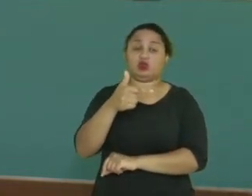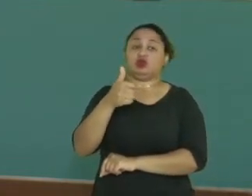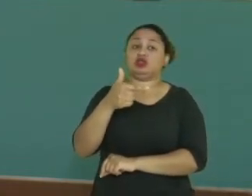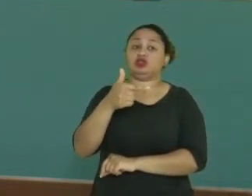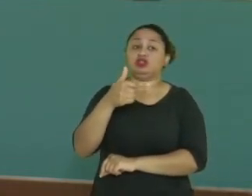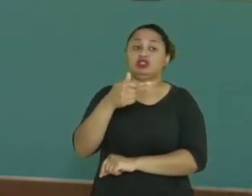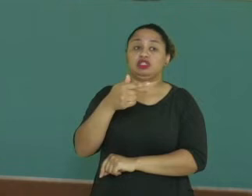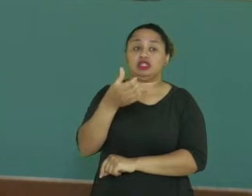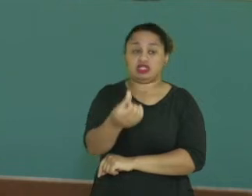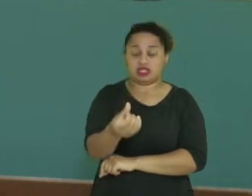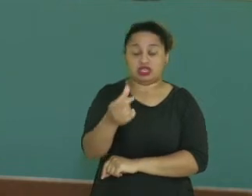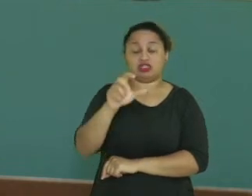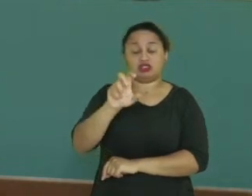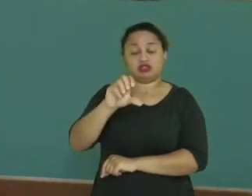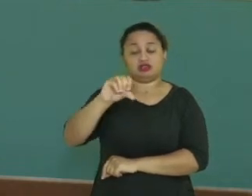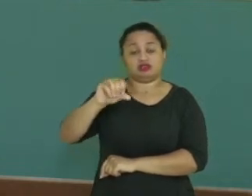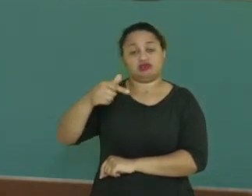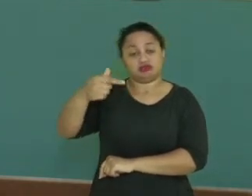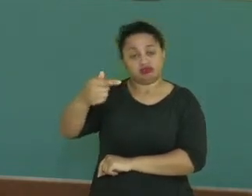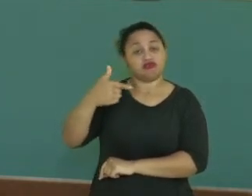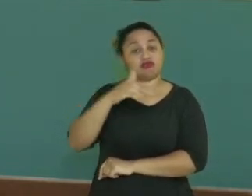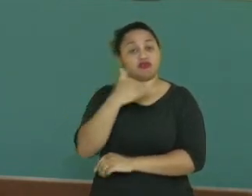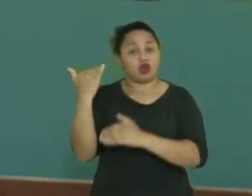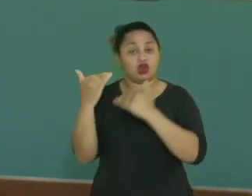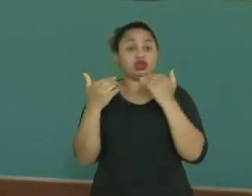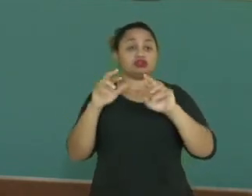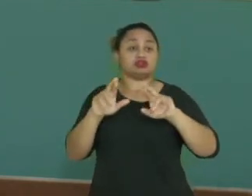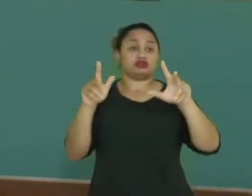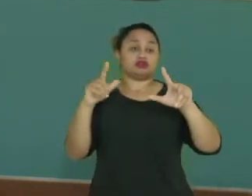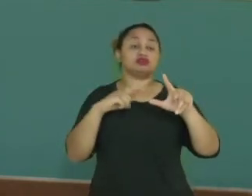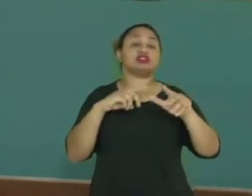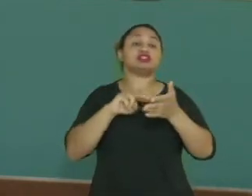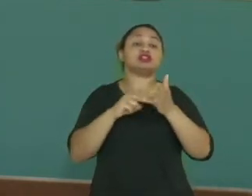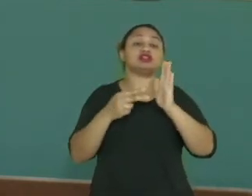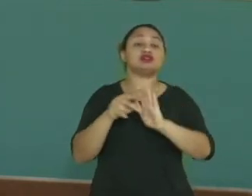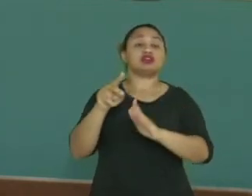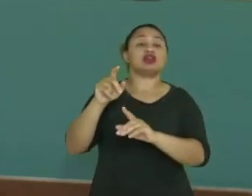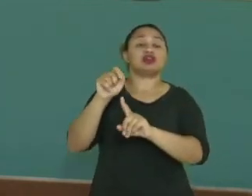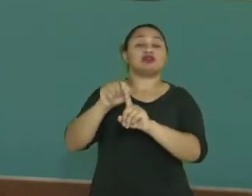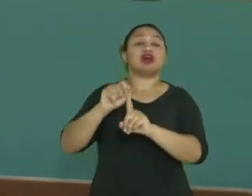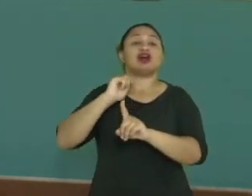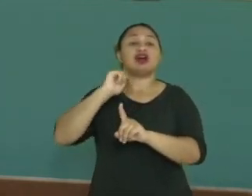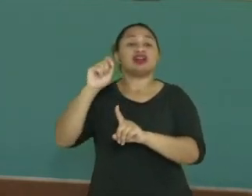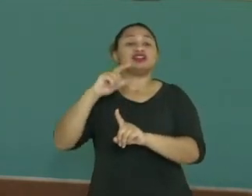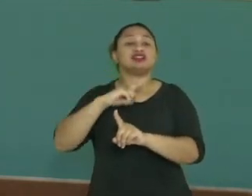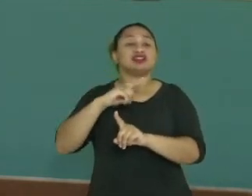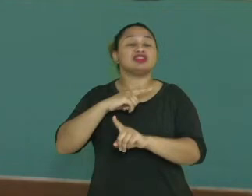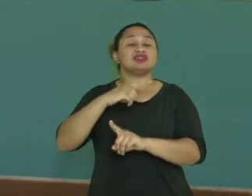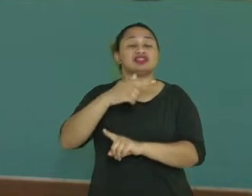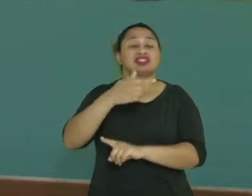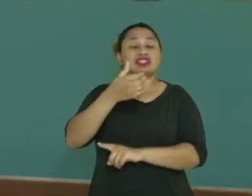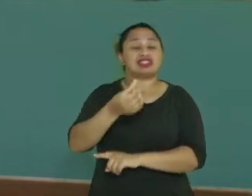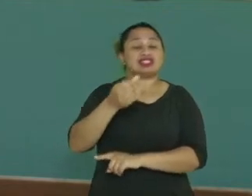76.597 mortes, tá? Ou seja, né, em abril de 2021, houveram